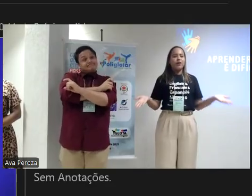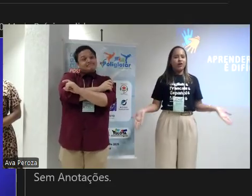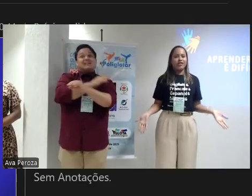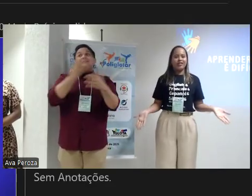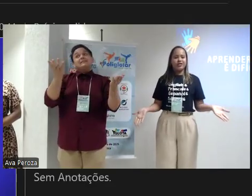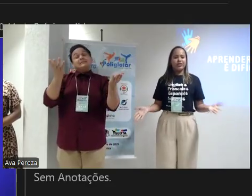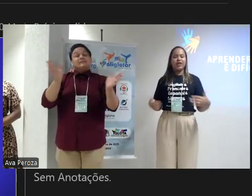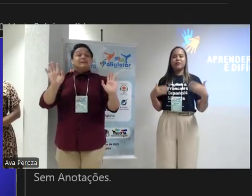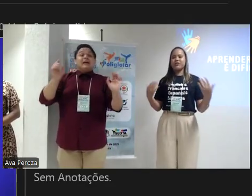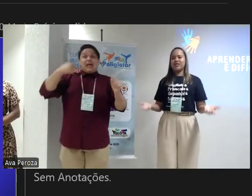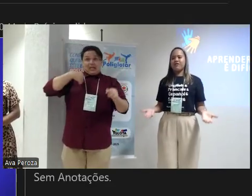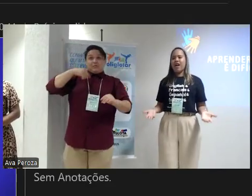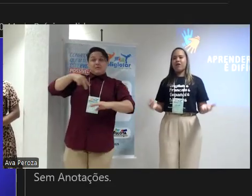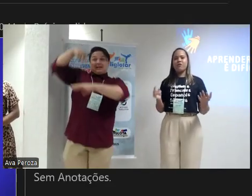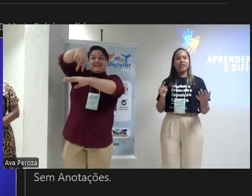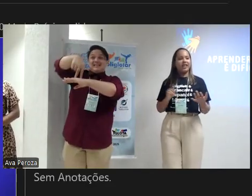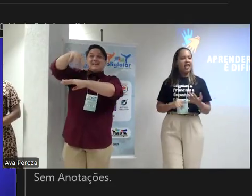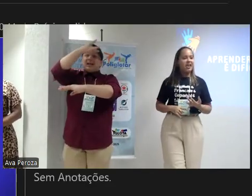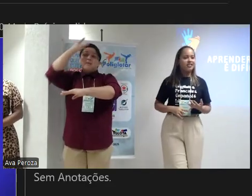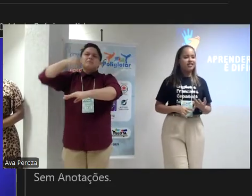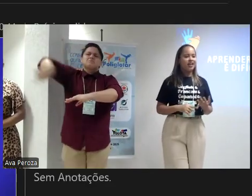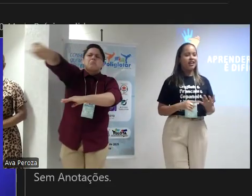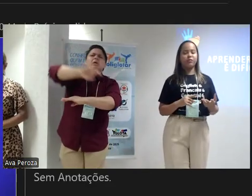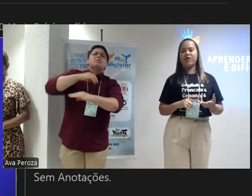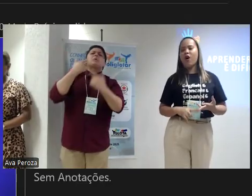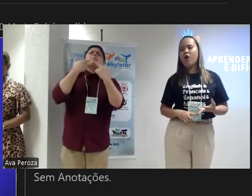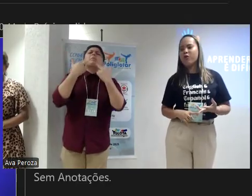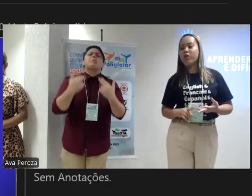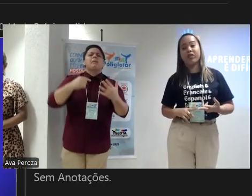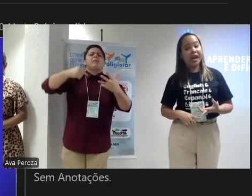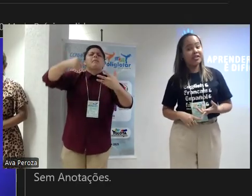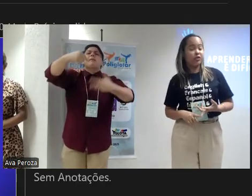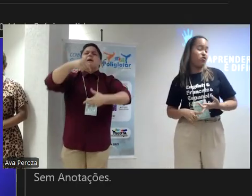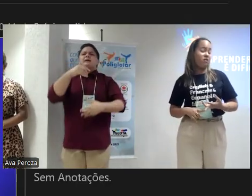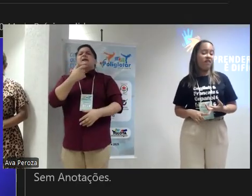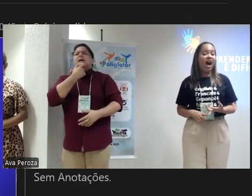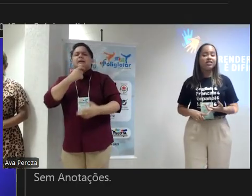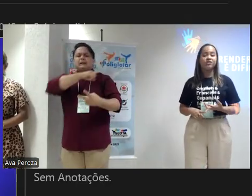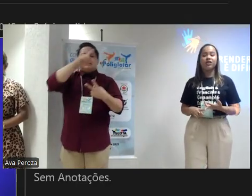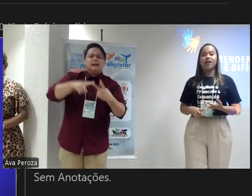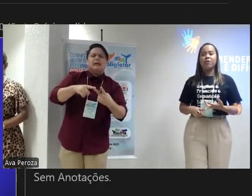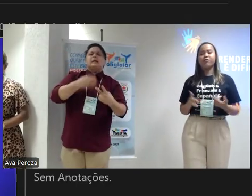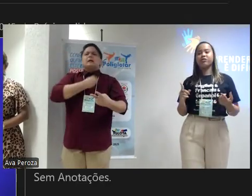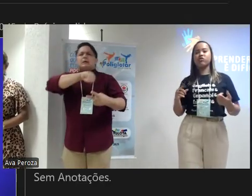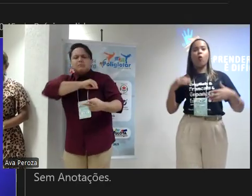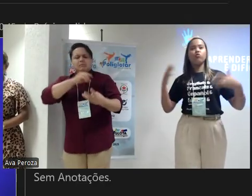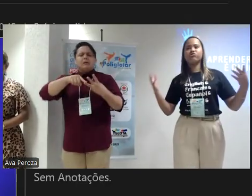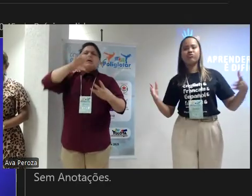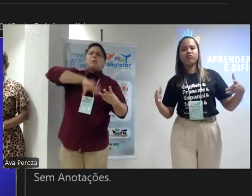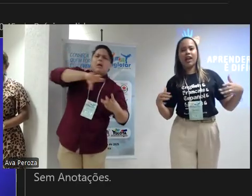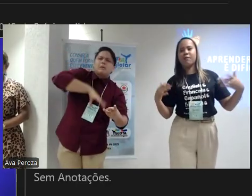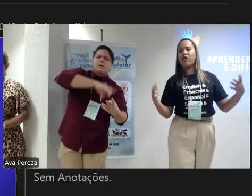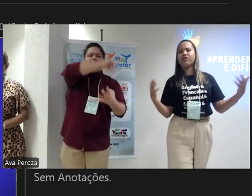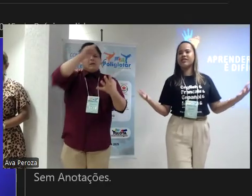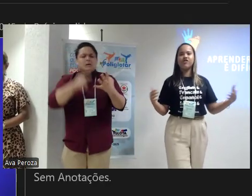evento poliglota. Estou aqui com pessoas que falam inglês, espanhol, português, que não é um idioma fácil, muitos